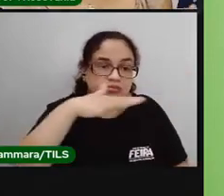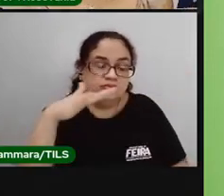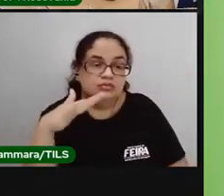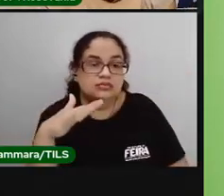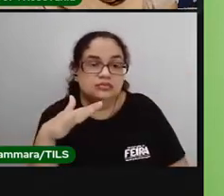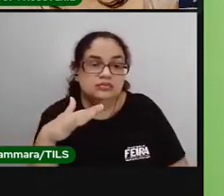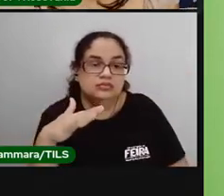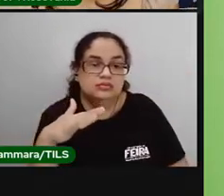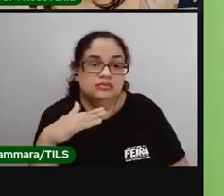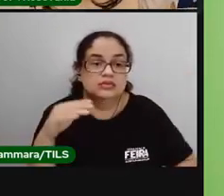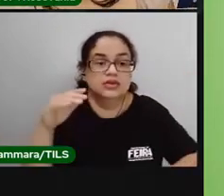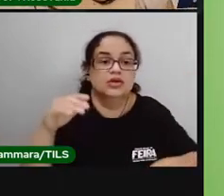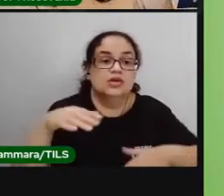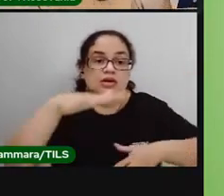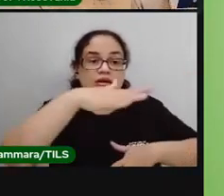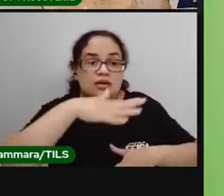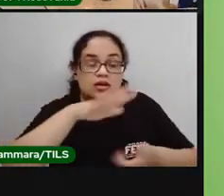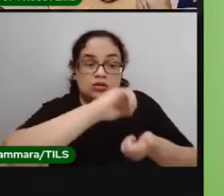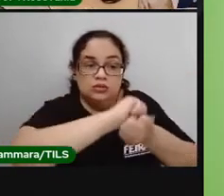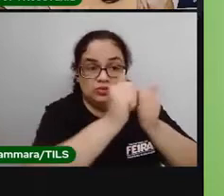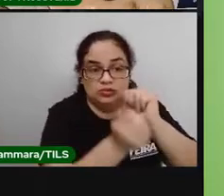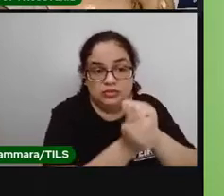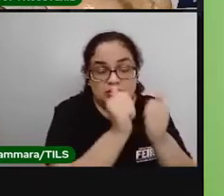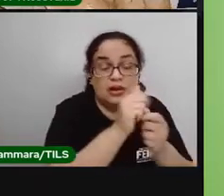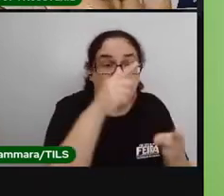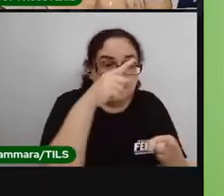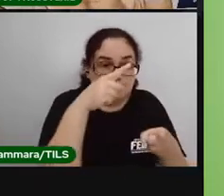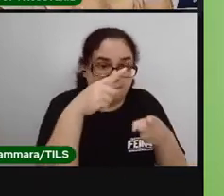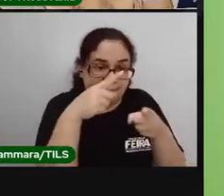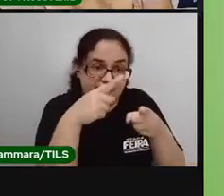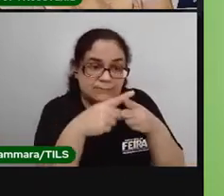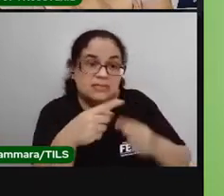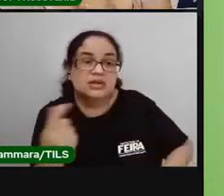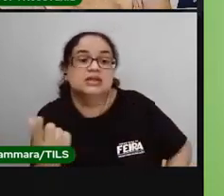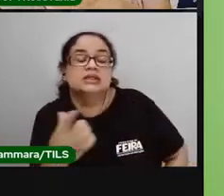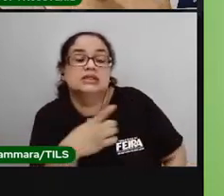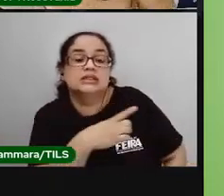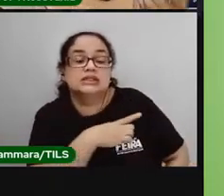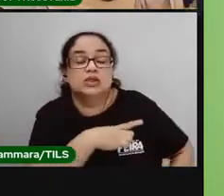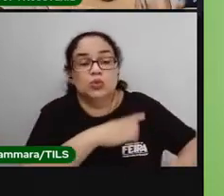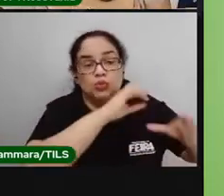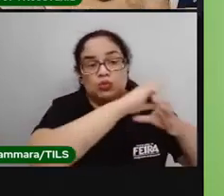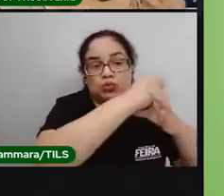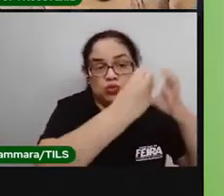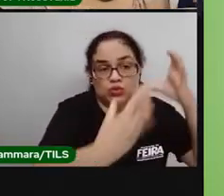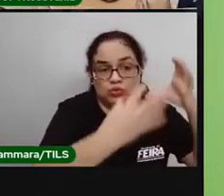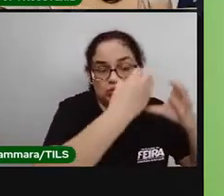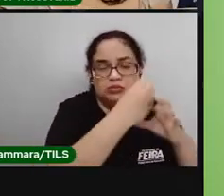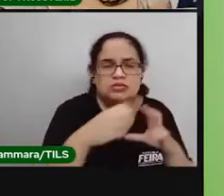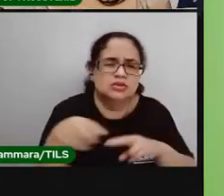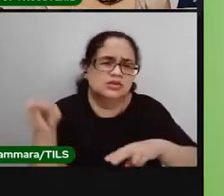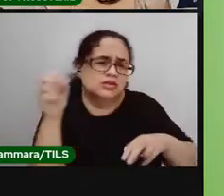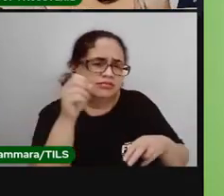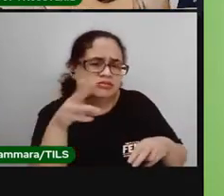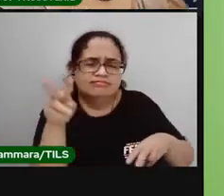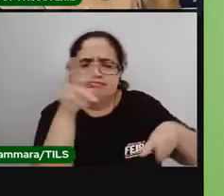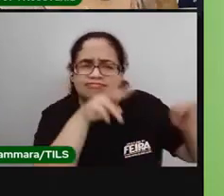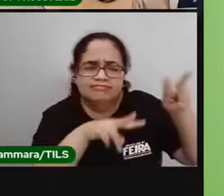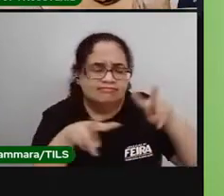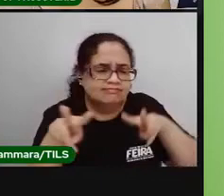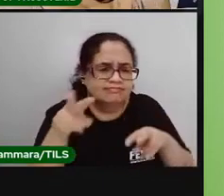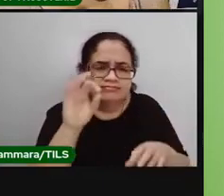considerado, né, uma paisagem artificial, porque ela tem algumas características. Eu não observo muitos elementos